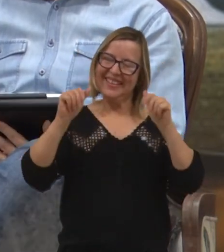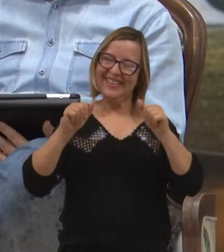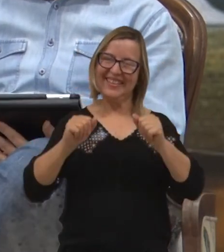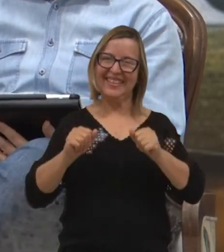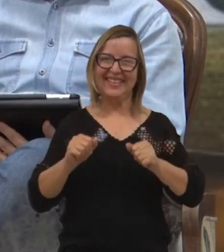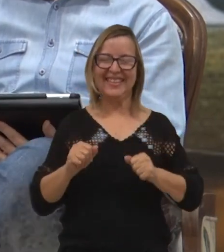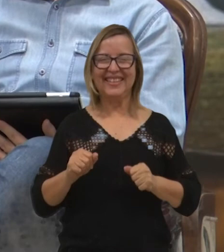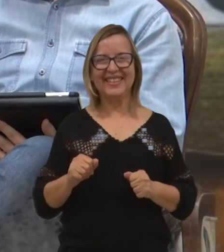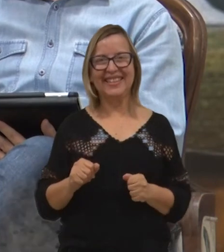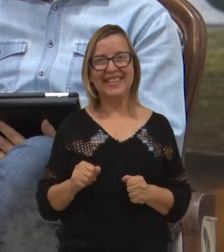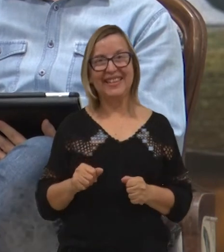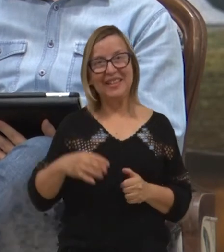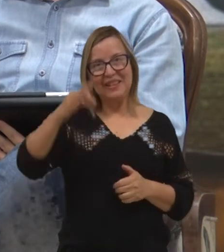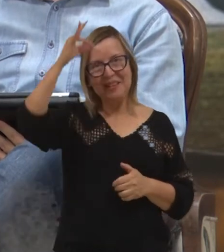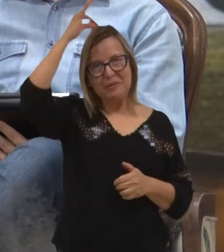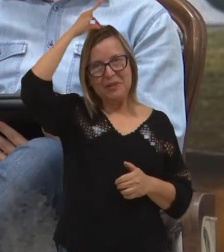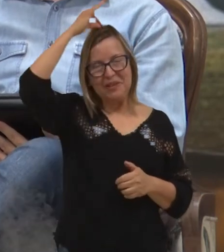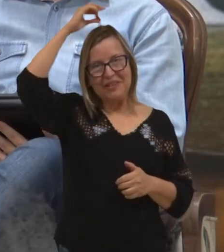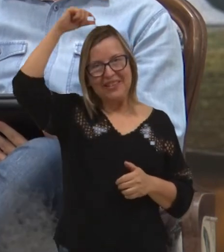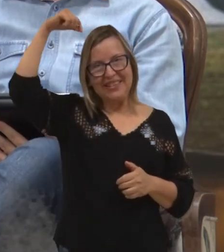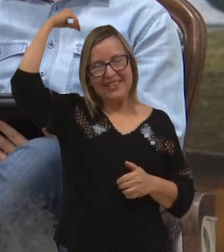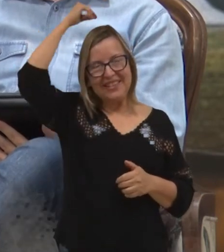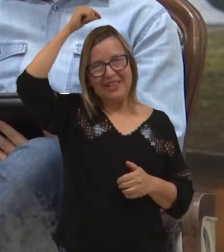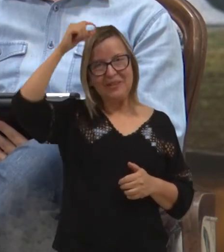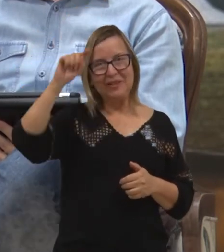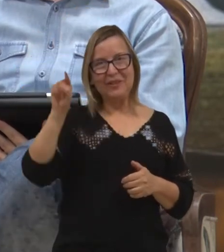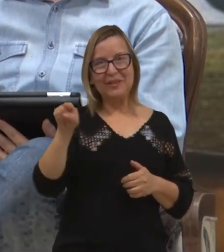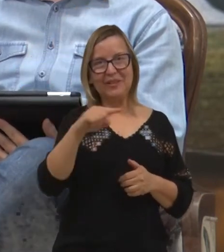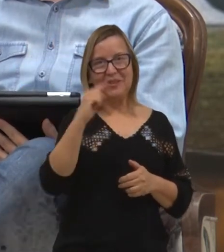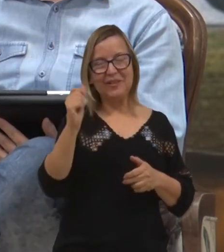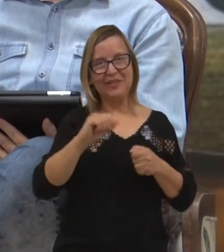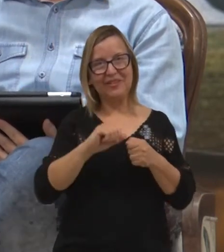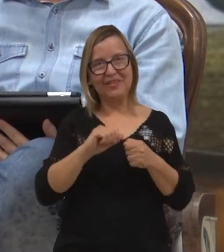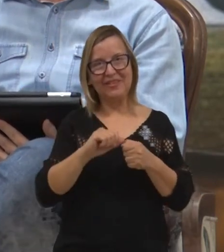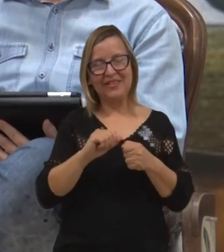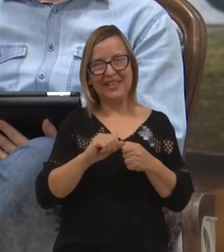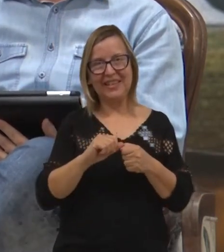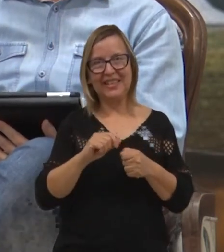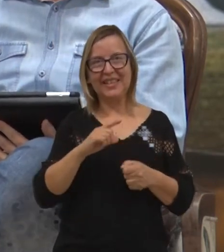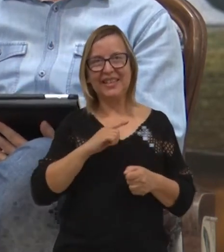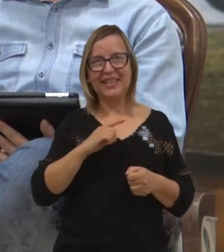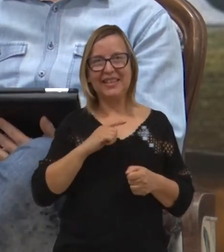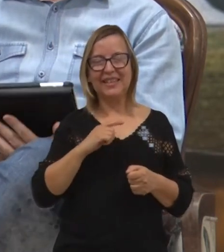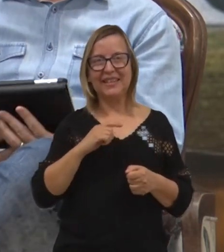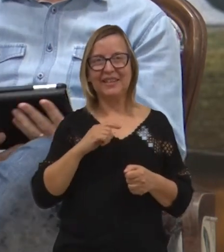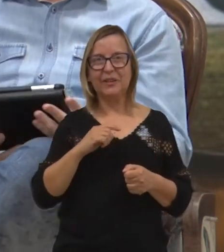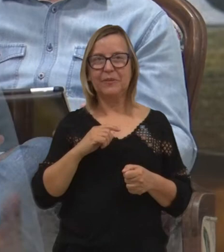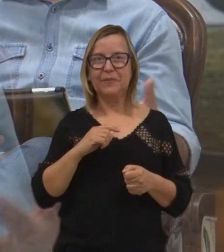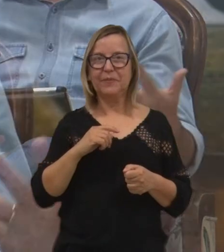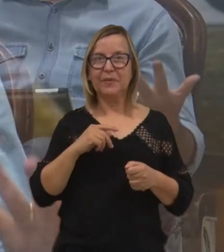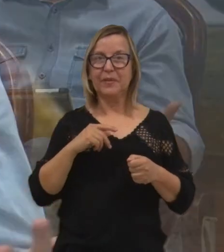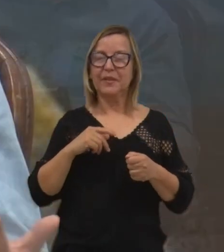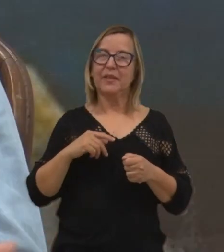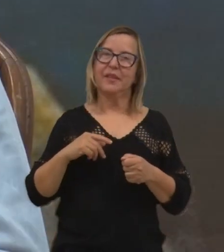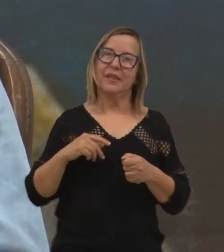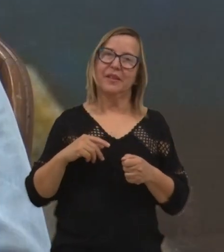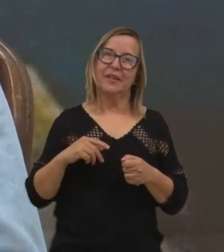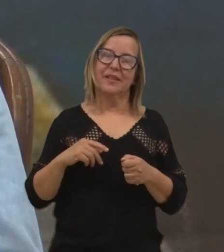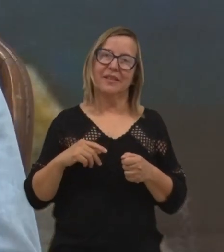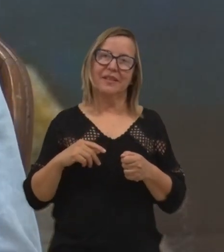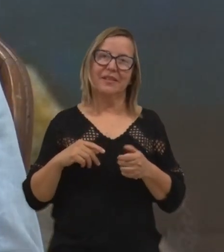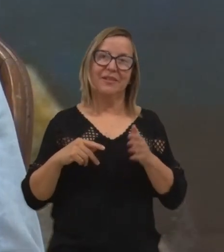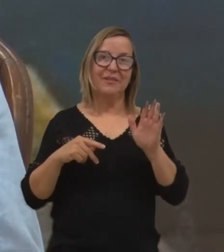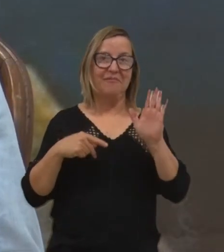verdade. O Senhor é que maravilhoso. o Espírito Santo nos leve a ter esse comprometimento com alegria, com